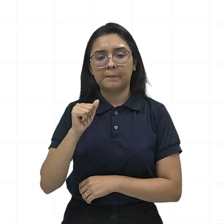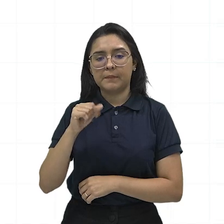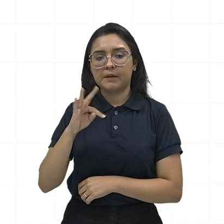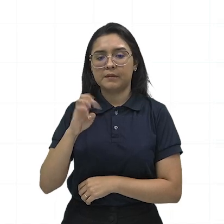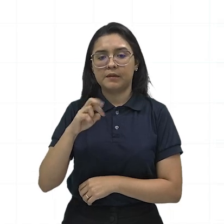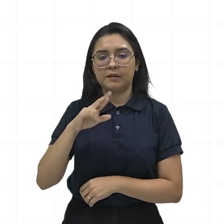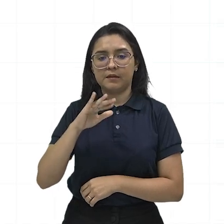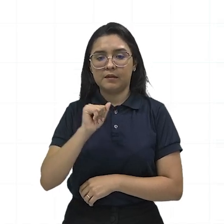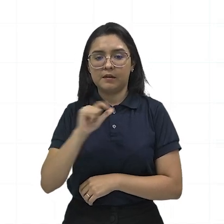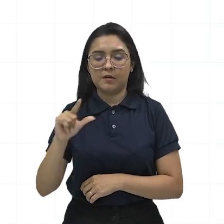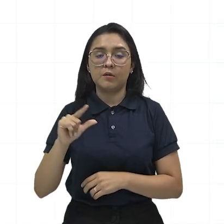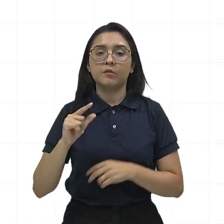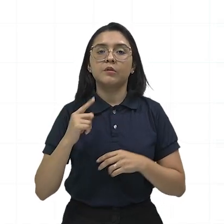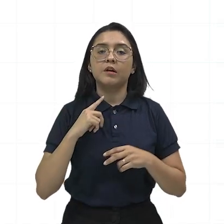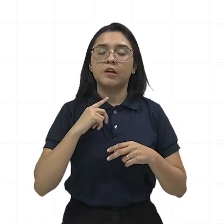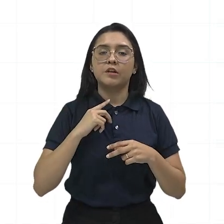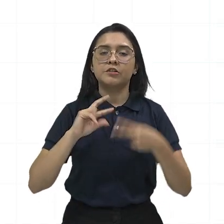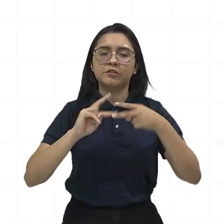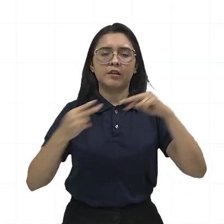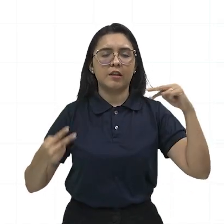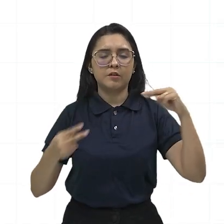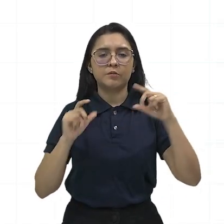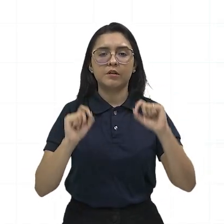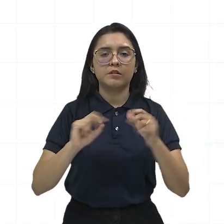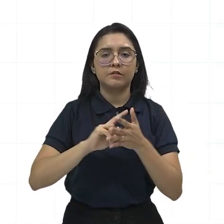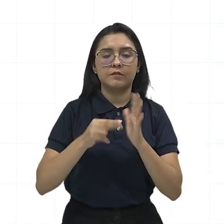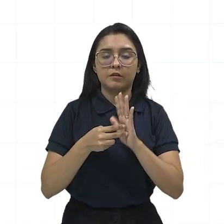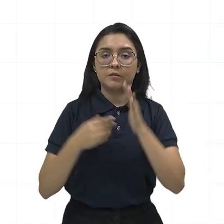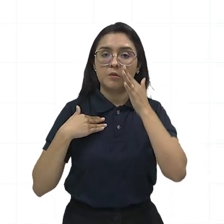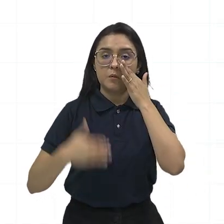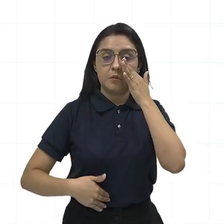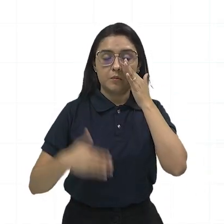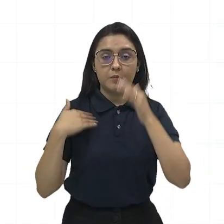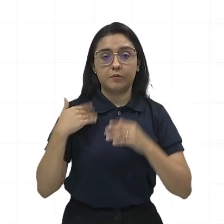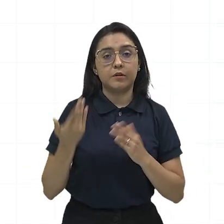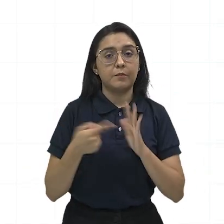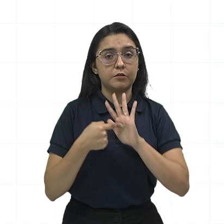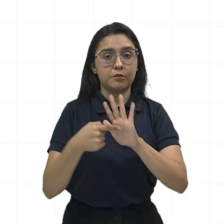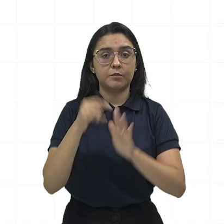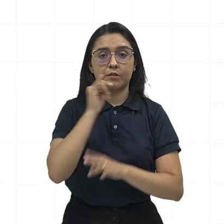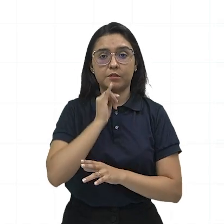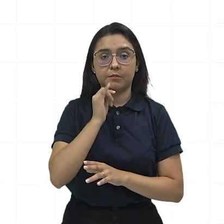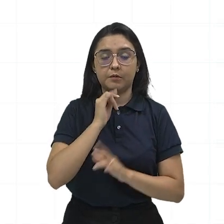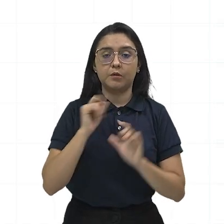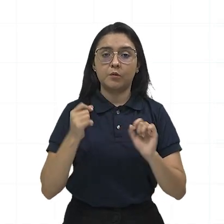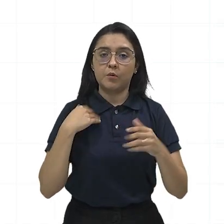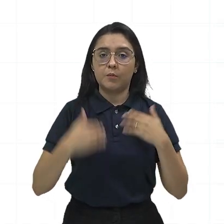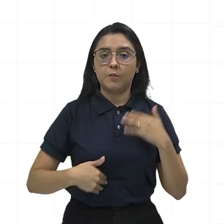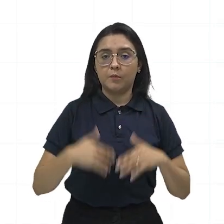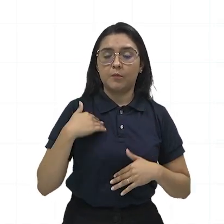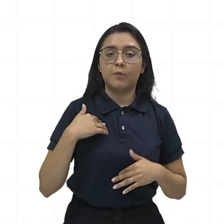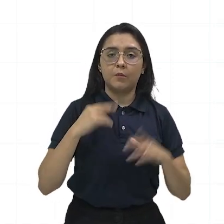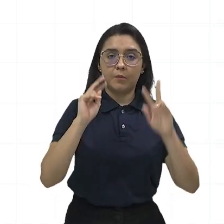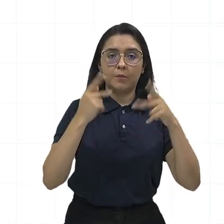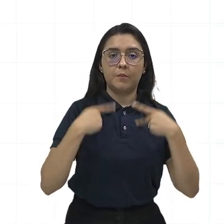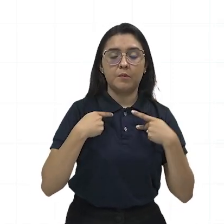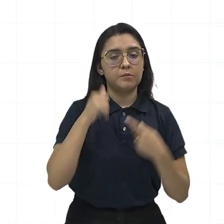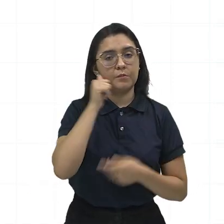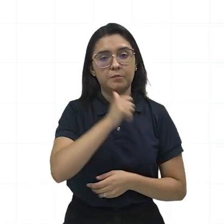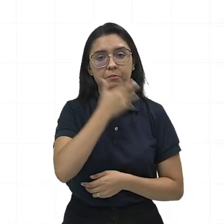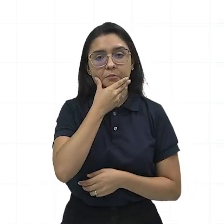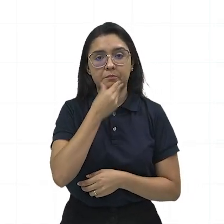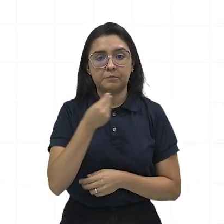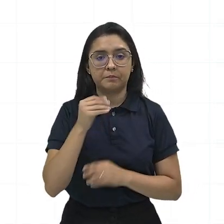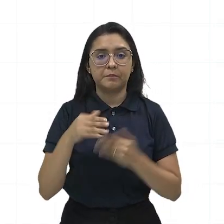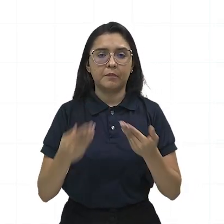Então, parte do nosso corpo humano, a gente está dando aqui o exemplo do corpo humano masculino e feminino, vamos colocar